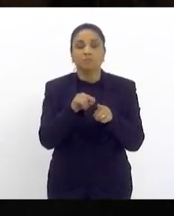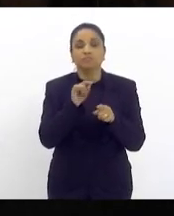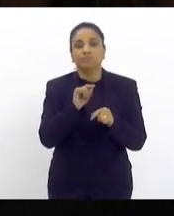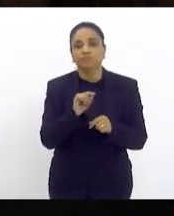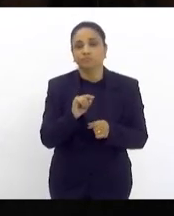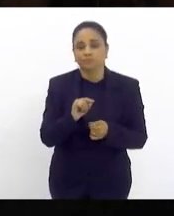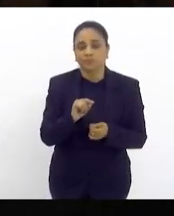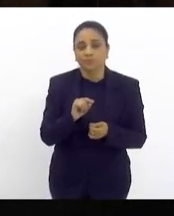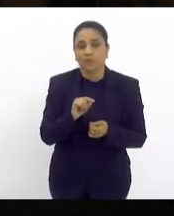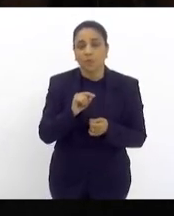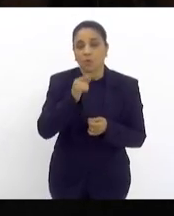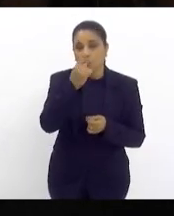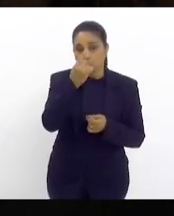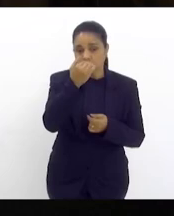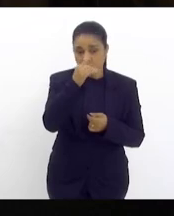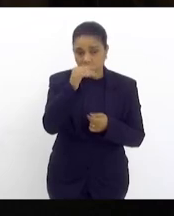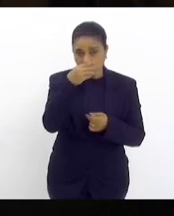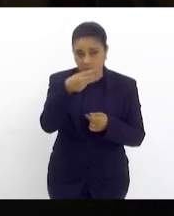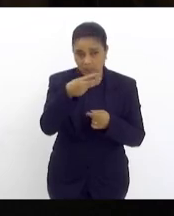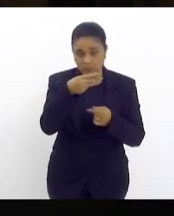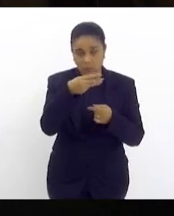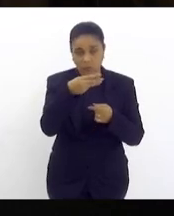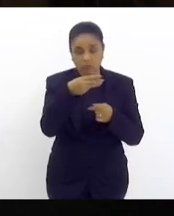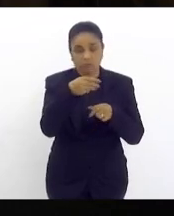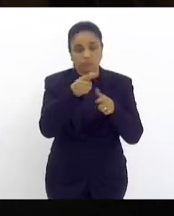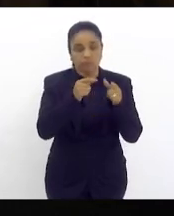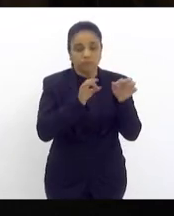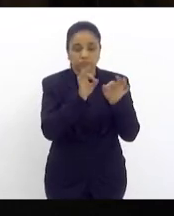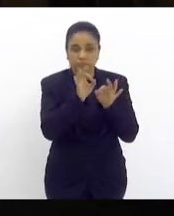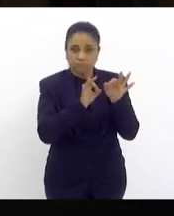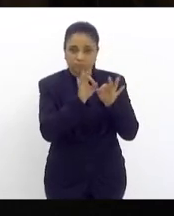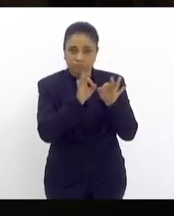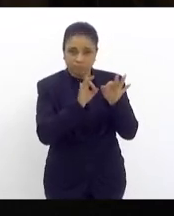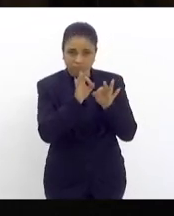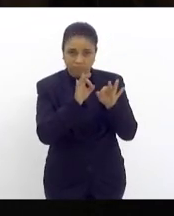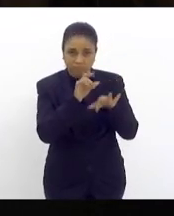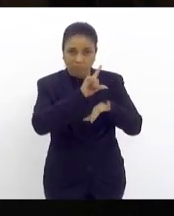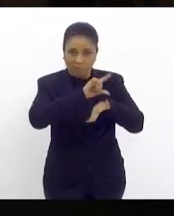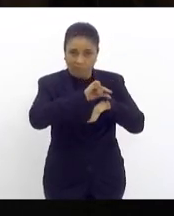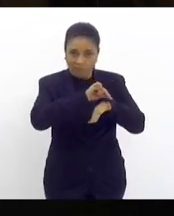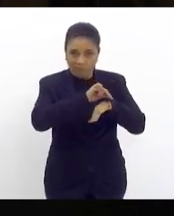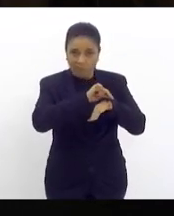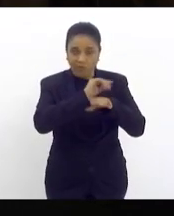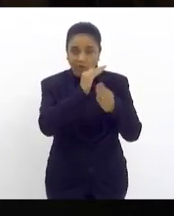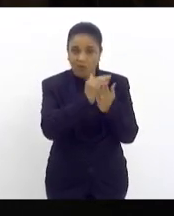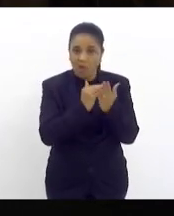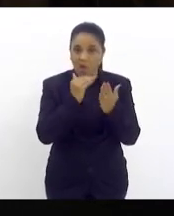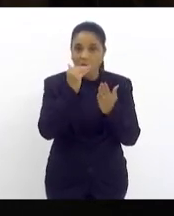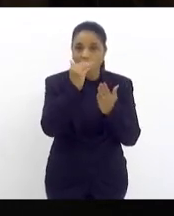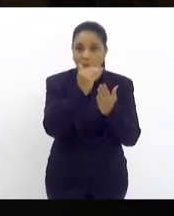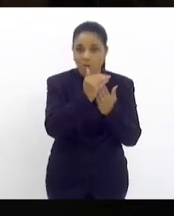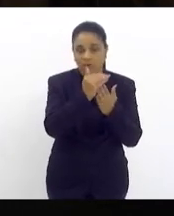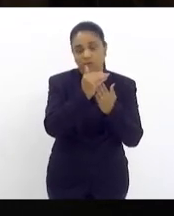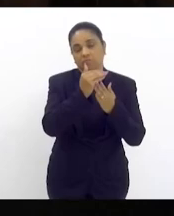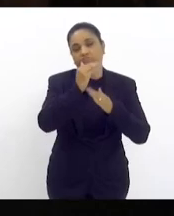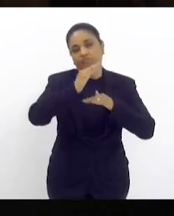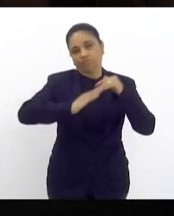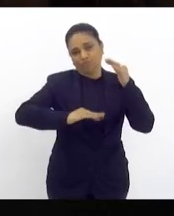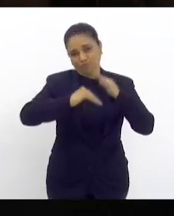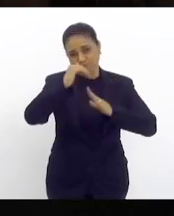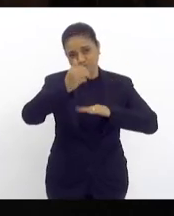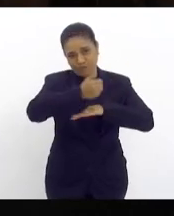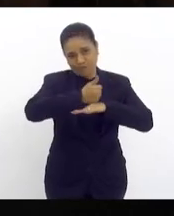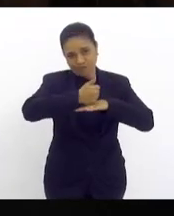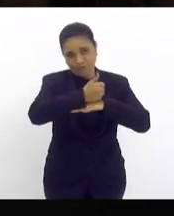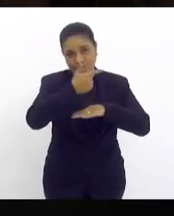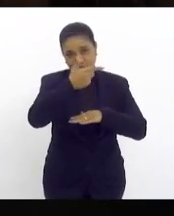de um texto de planejamento faz aumentar em 25% número de profissionais isso é